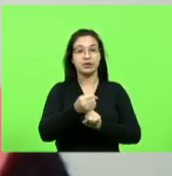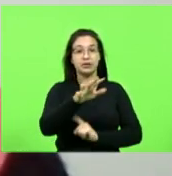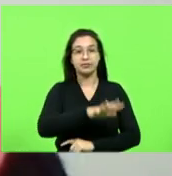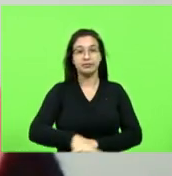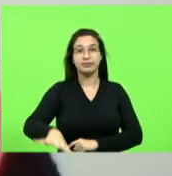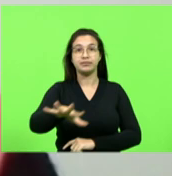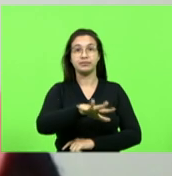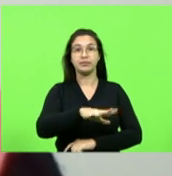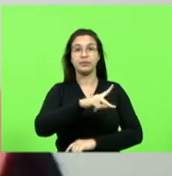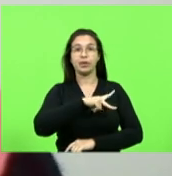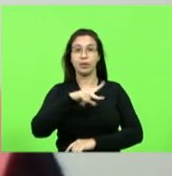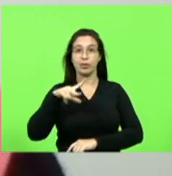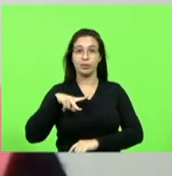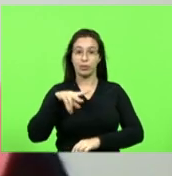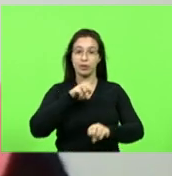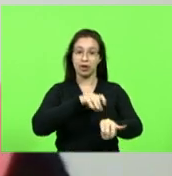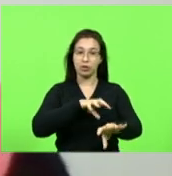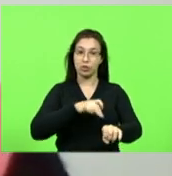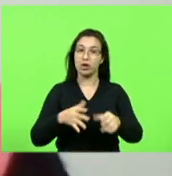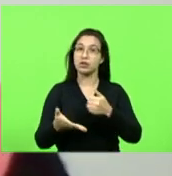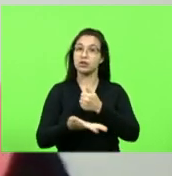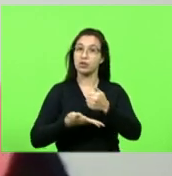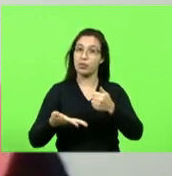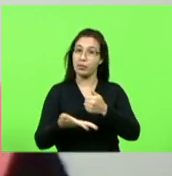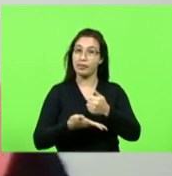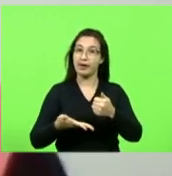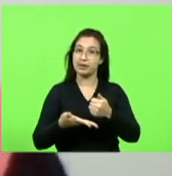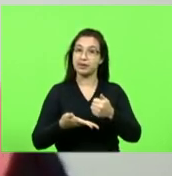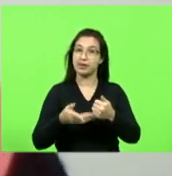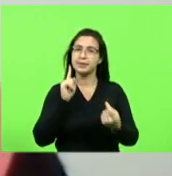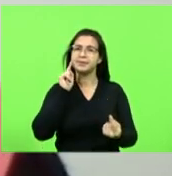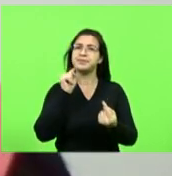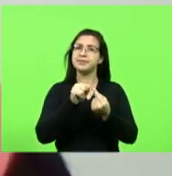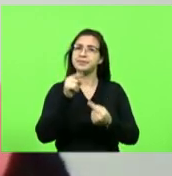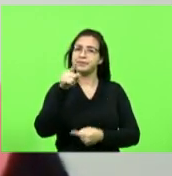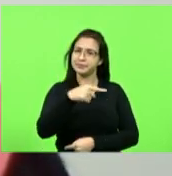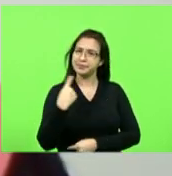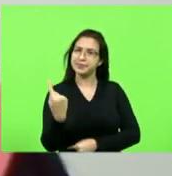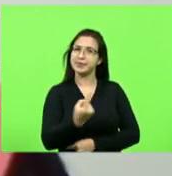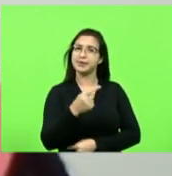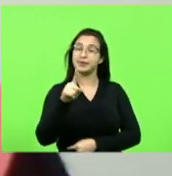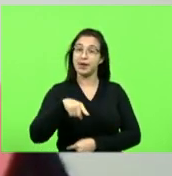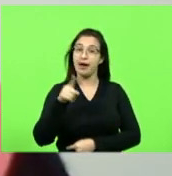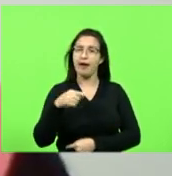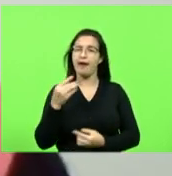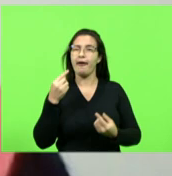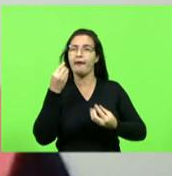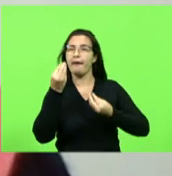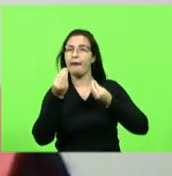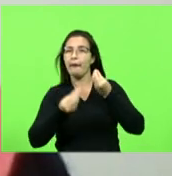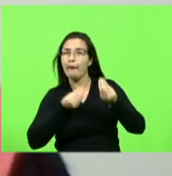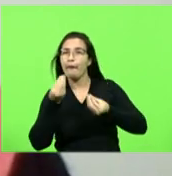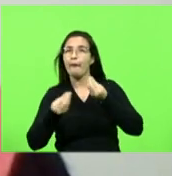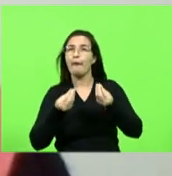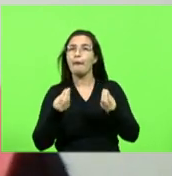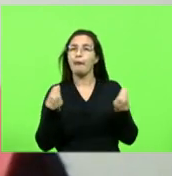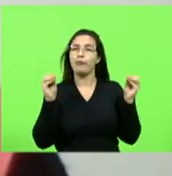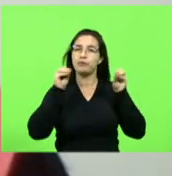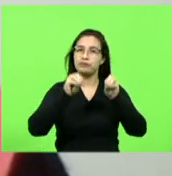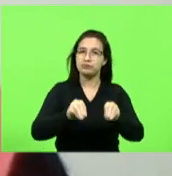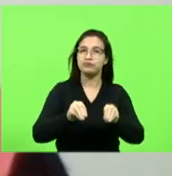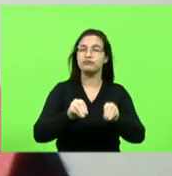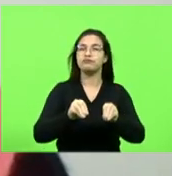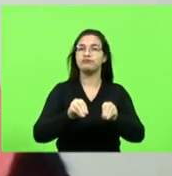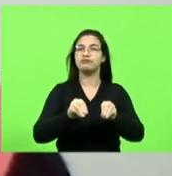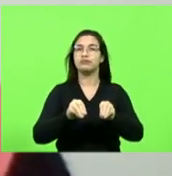de educação básica, ou seja, nosso objetivo é verificar como se dará a implementação dos serviços